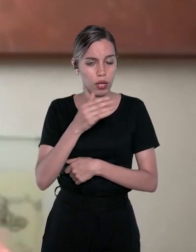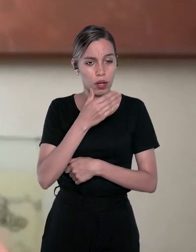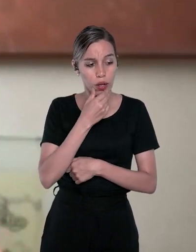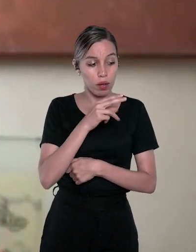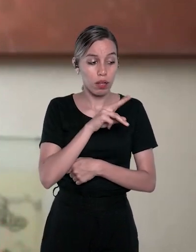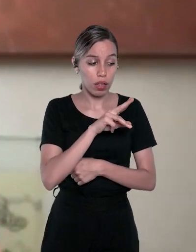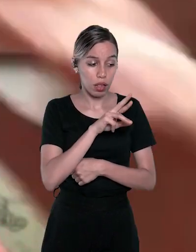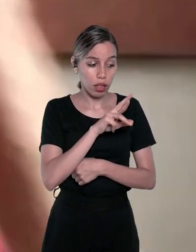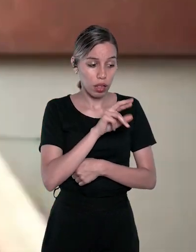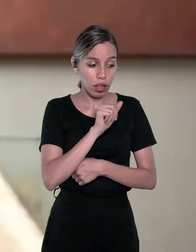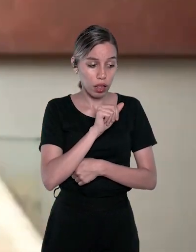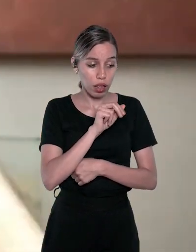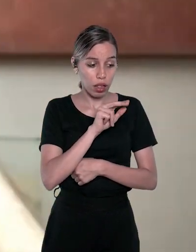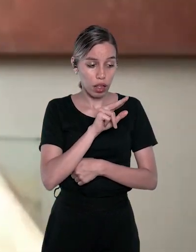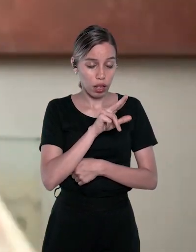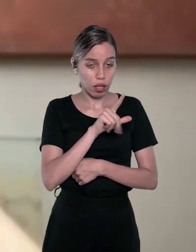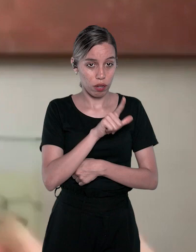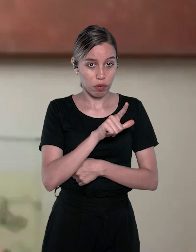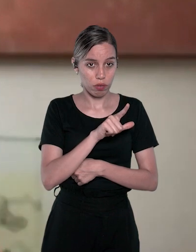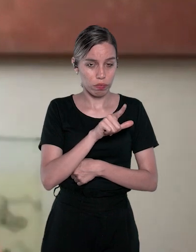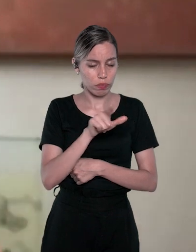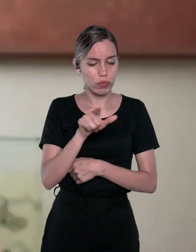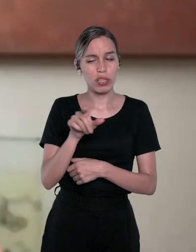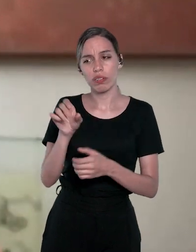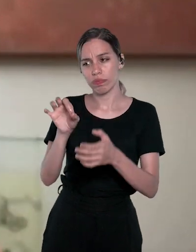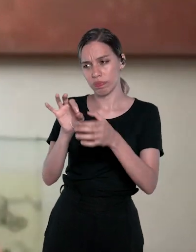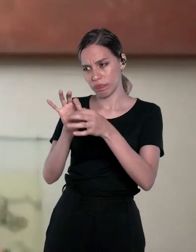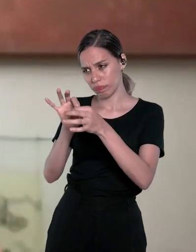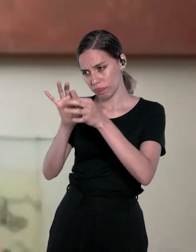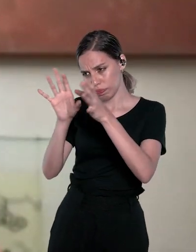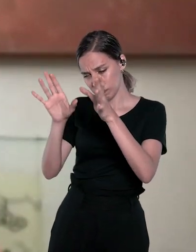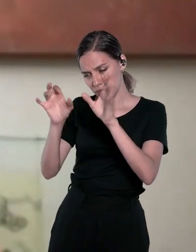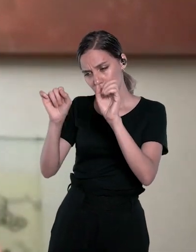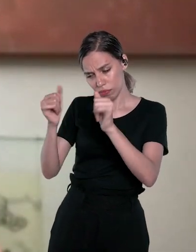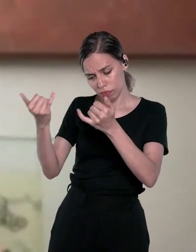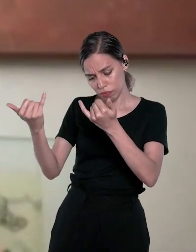se colocou à disposição e nos ajudou isso com muita